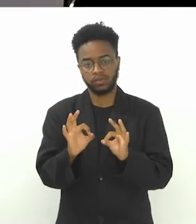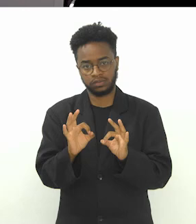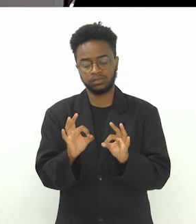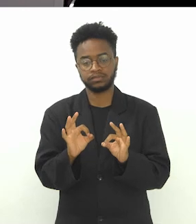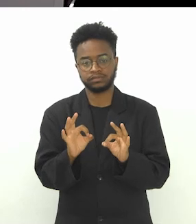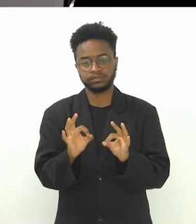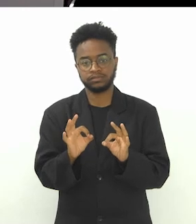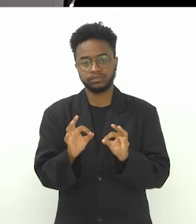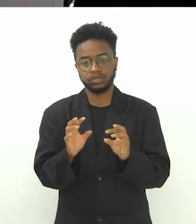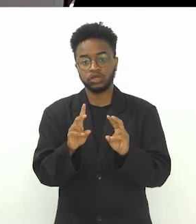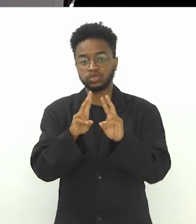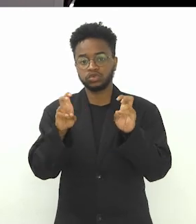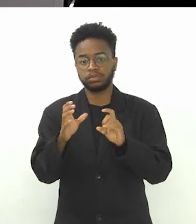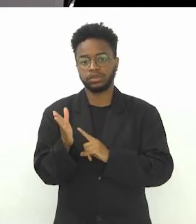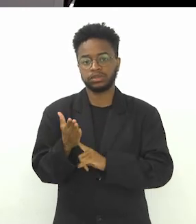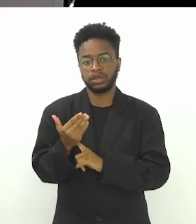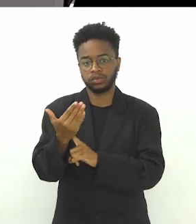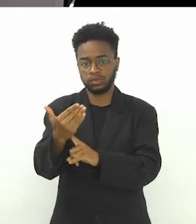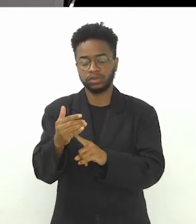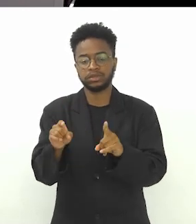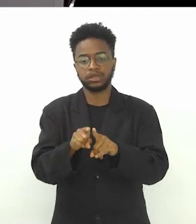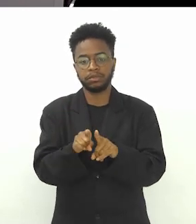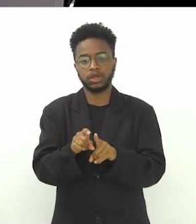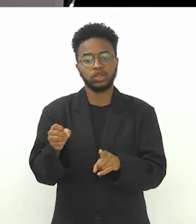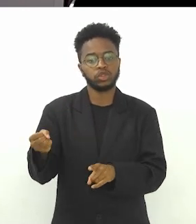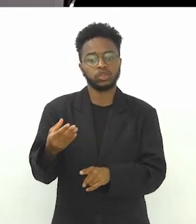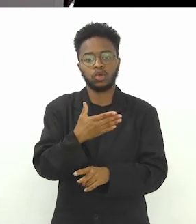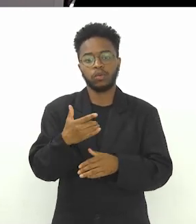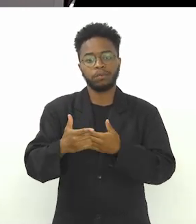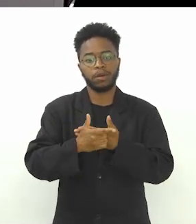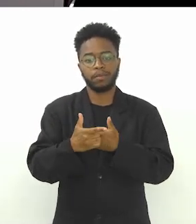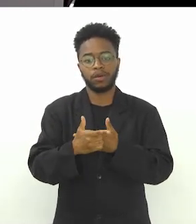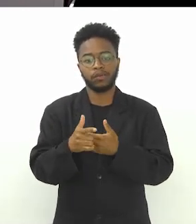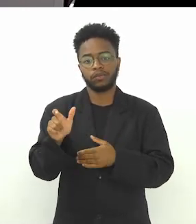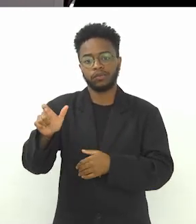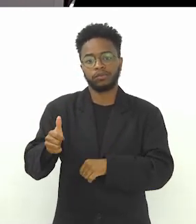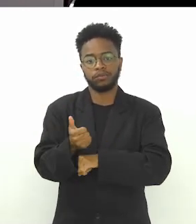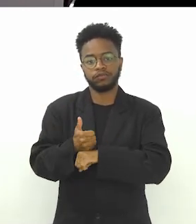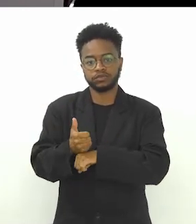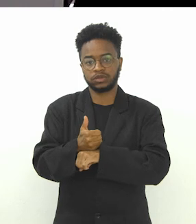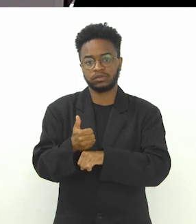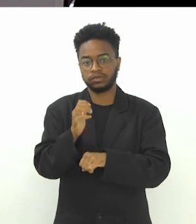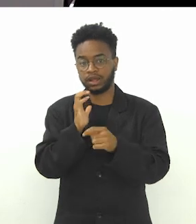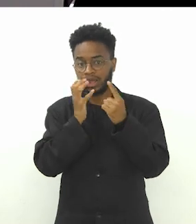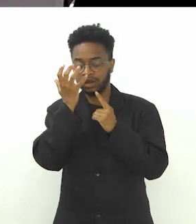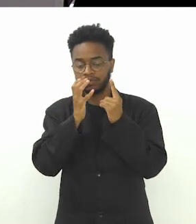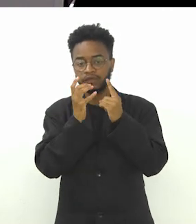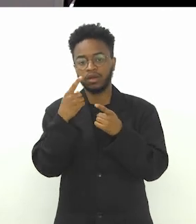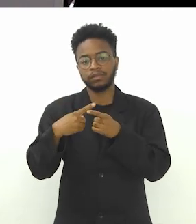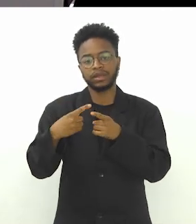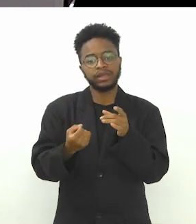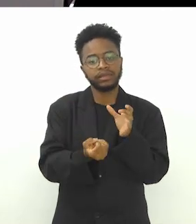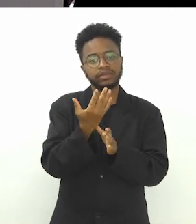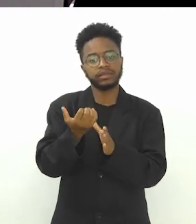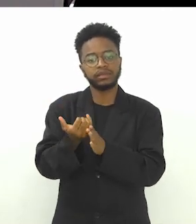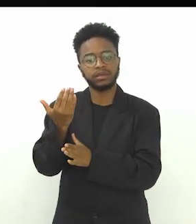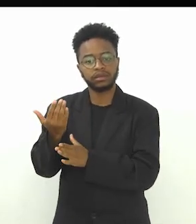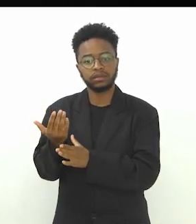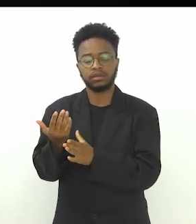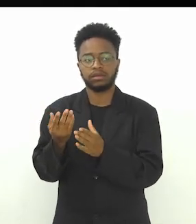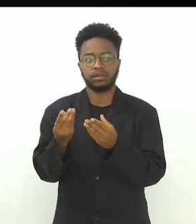a essa tecnologia e essa nova função do carnavalesco de também